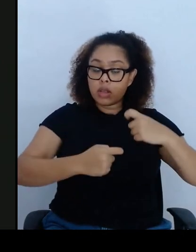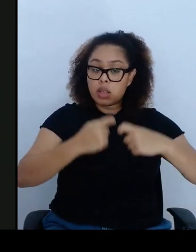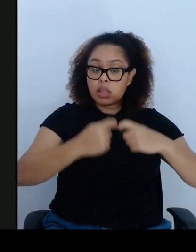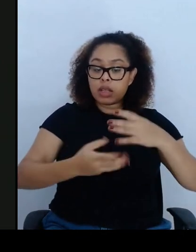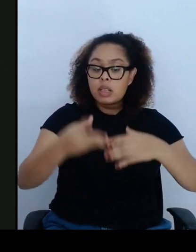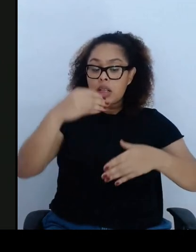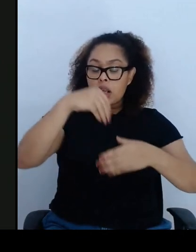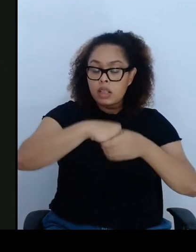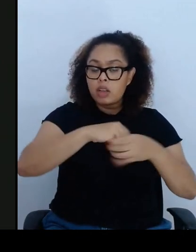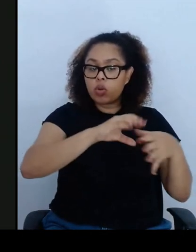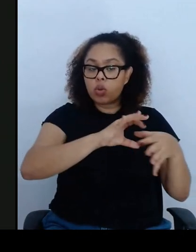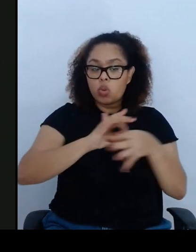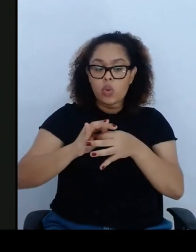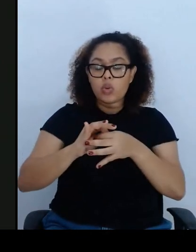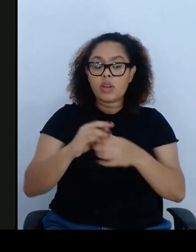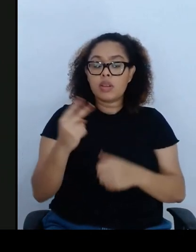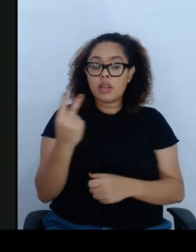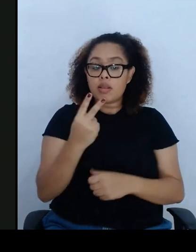Mundial e